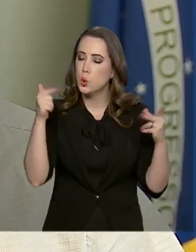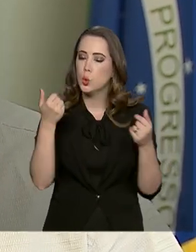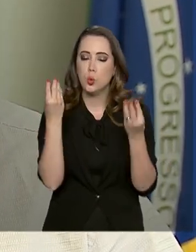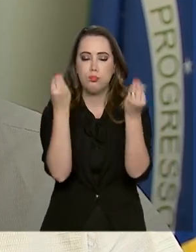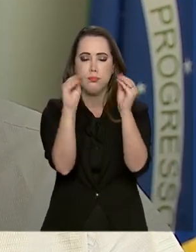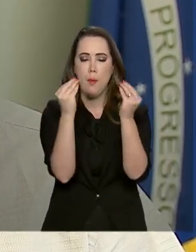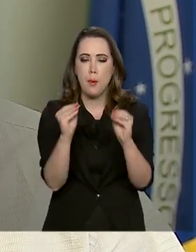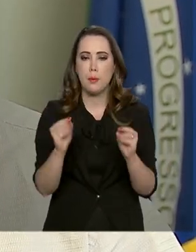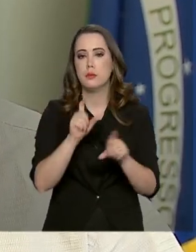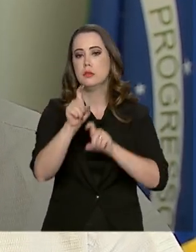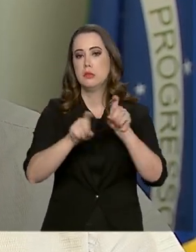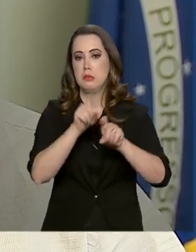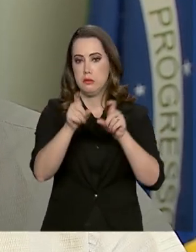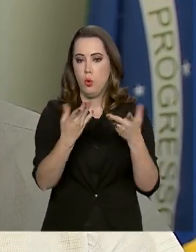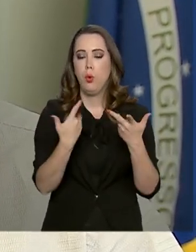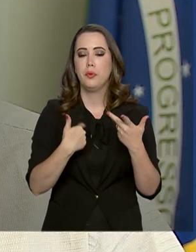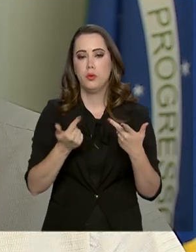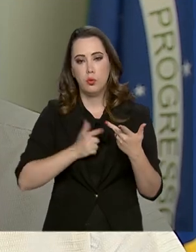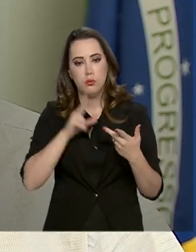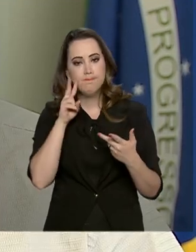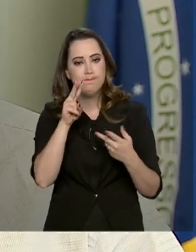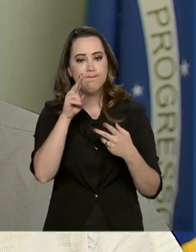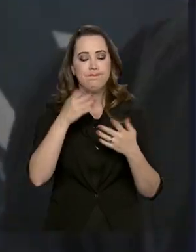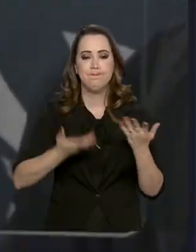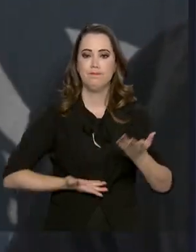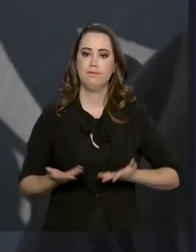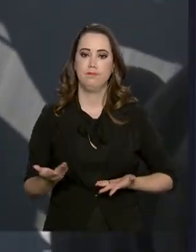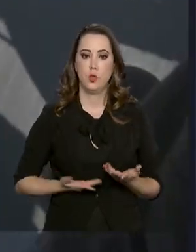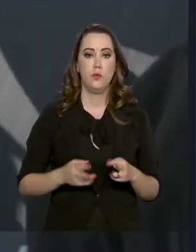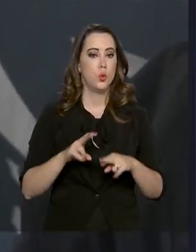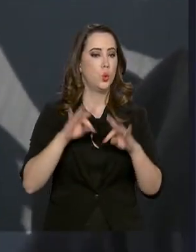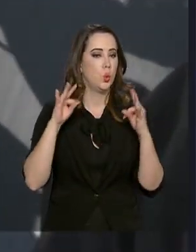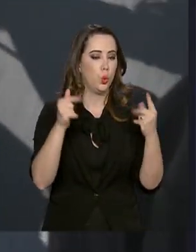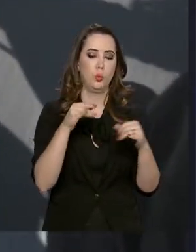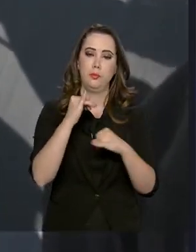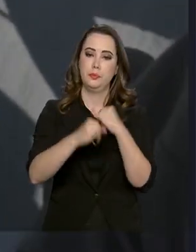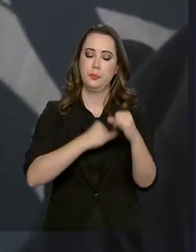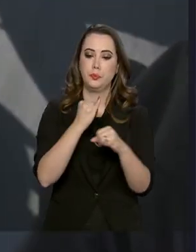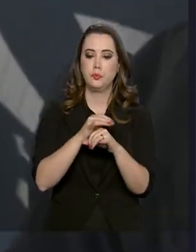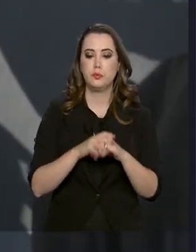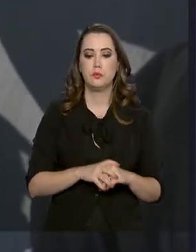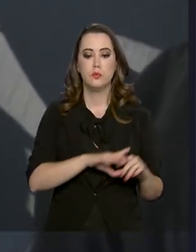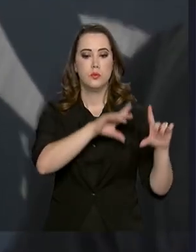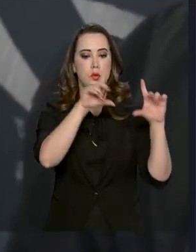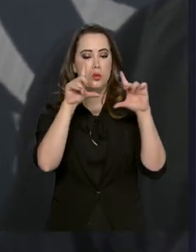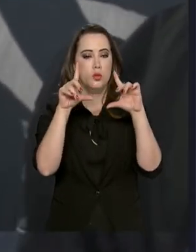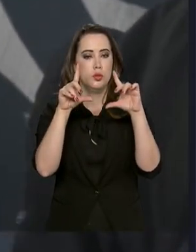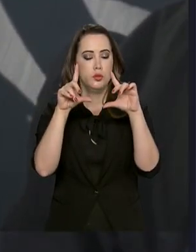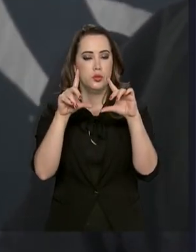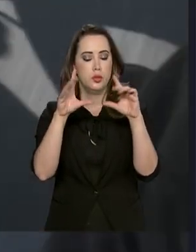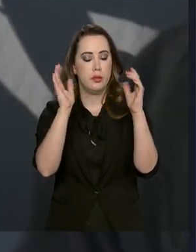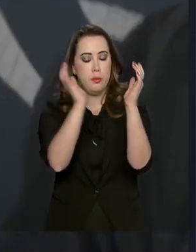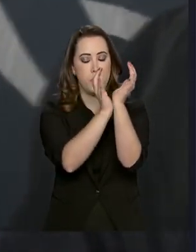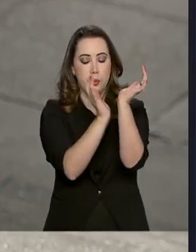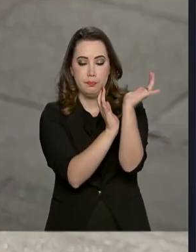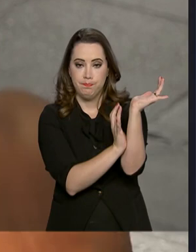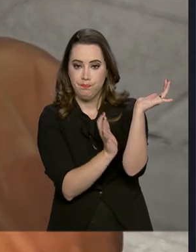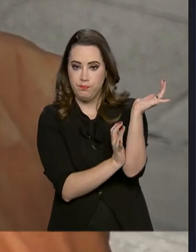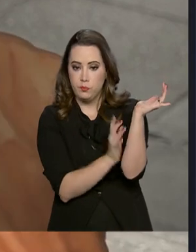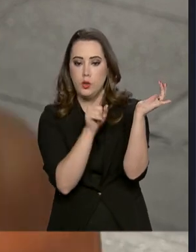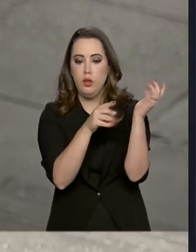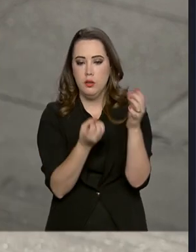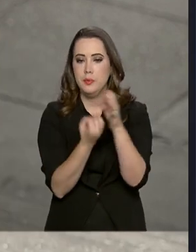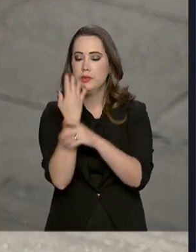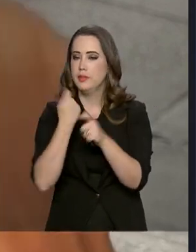serviços públicos do governo federal inteiramente pela internet além de reduzir a burocracia transformação digital gera economia no